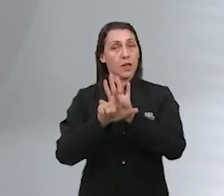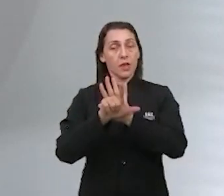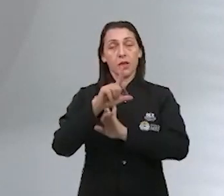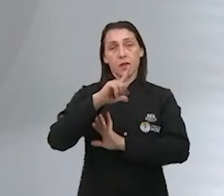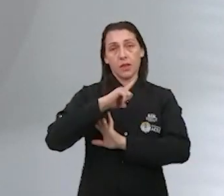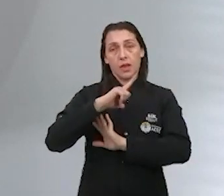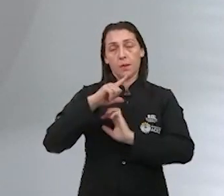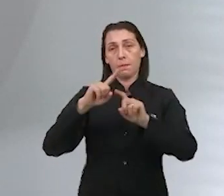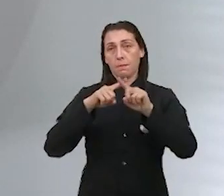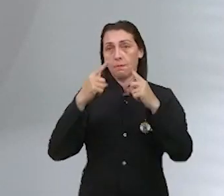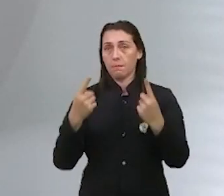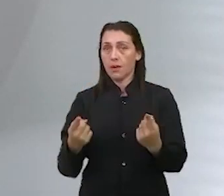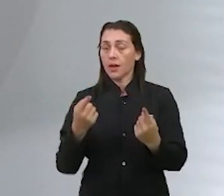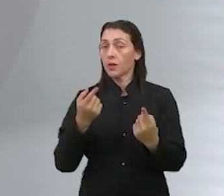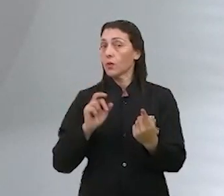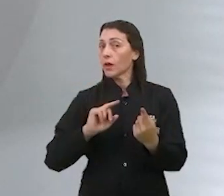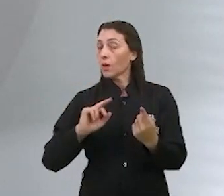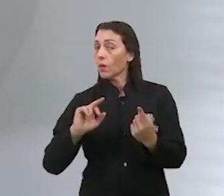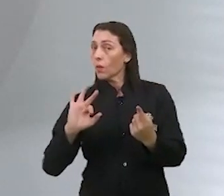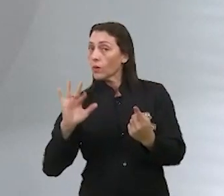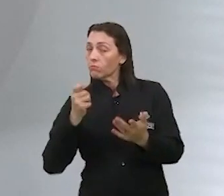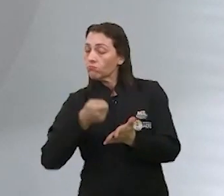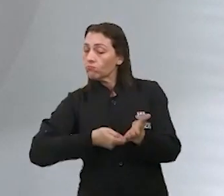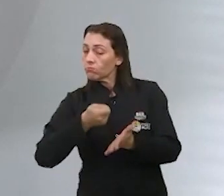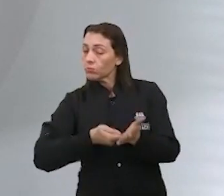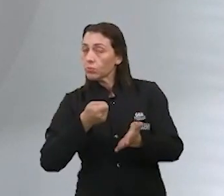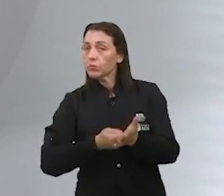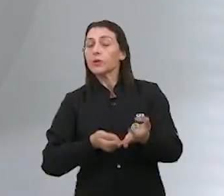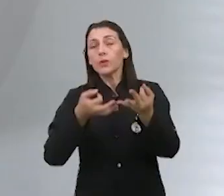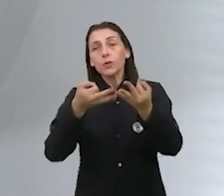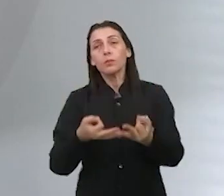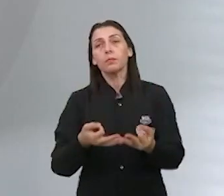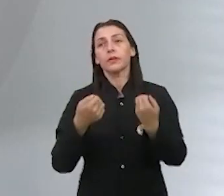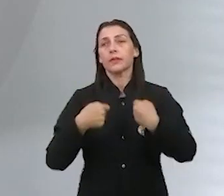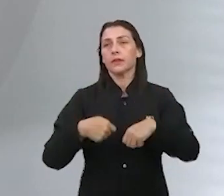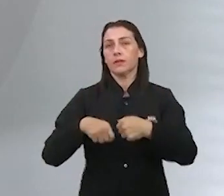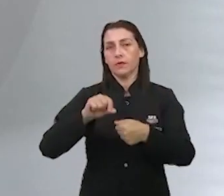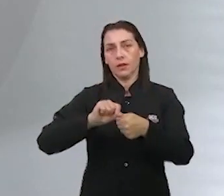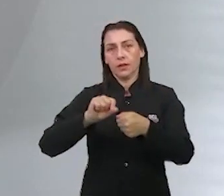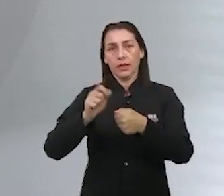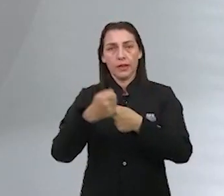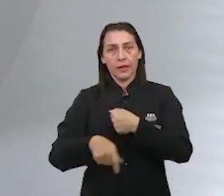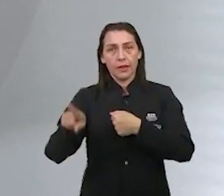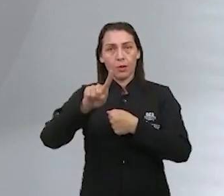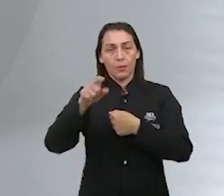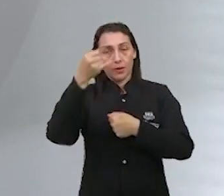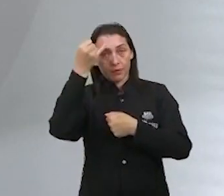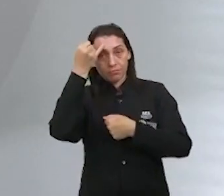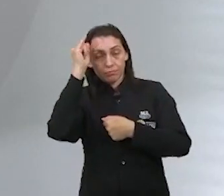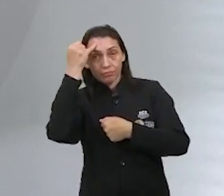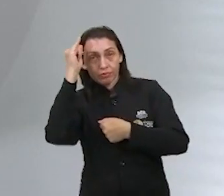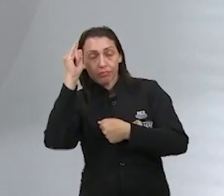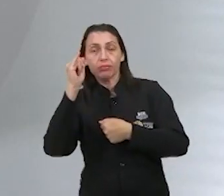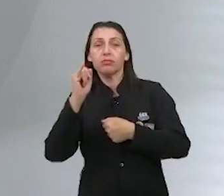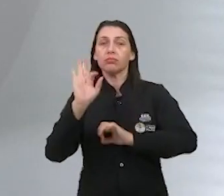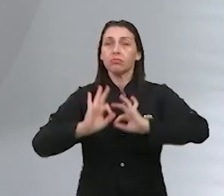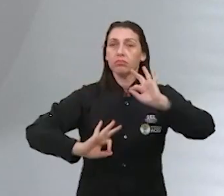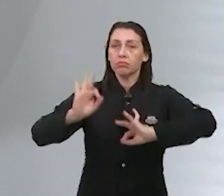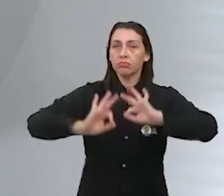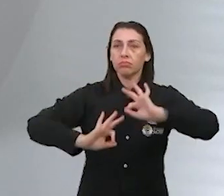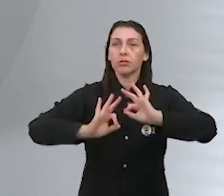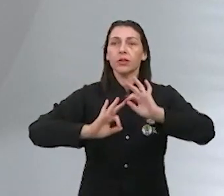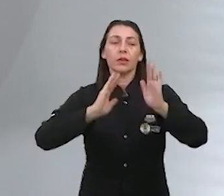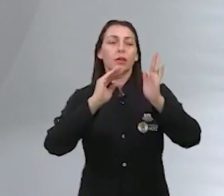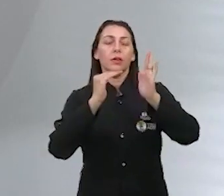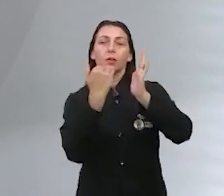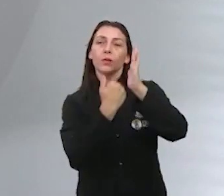existem, mas não estão sendo cobradas como deveriam cobrar. Então não precisa criar, não precisa você aumentar a